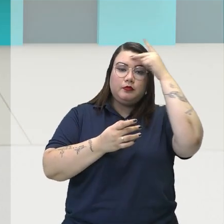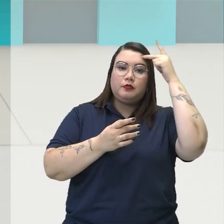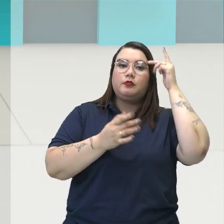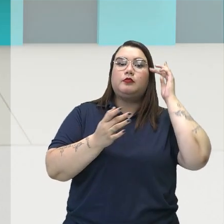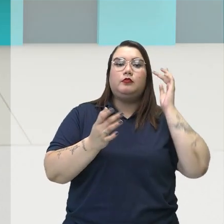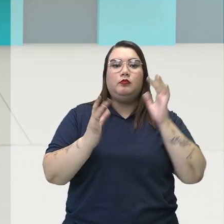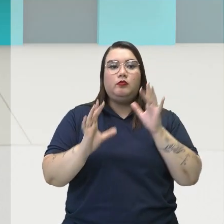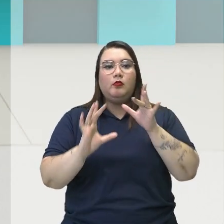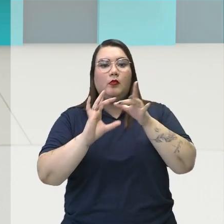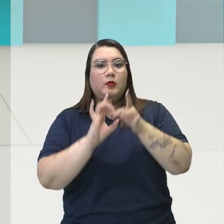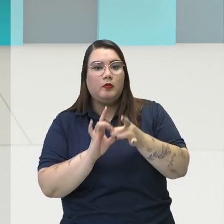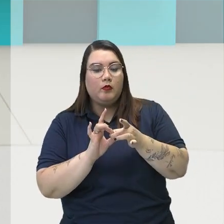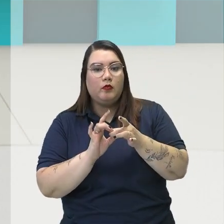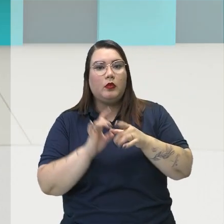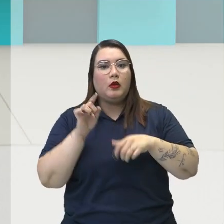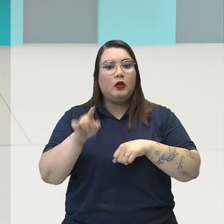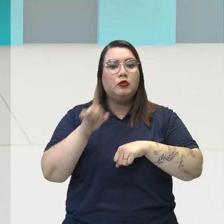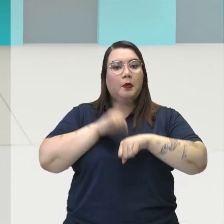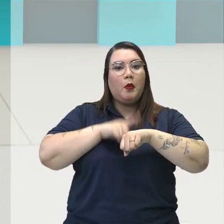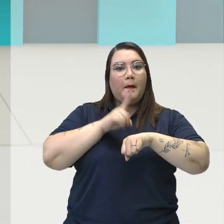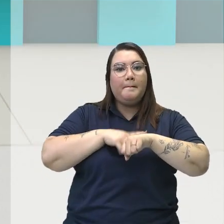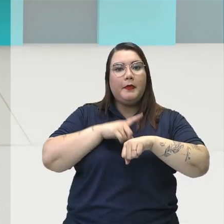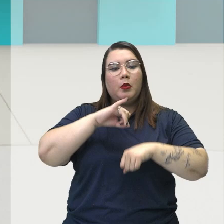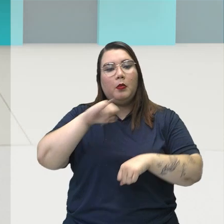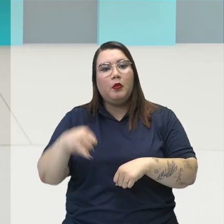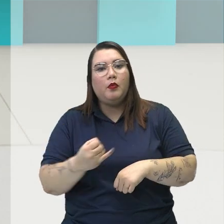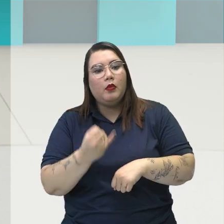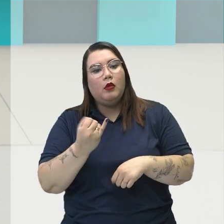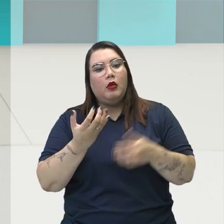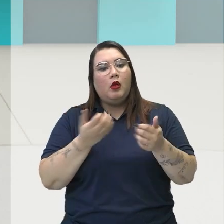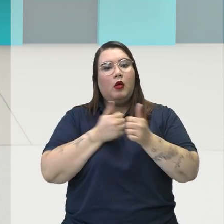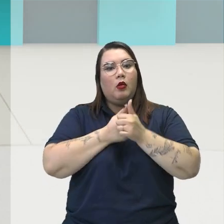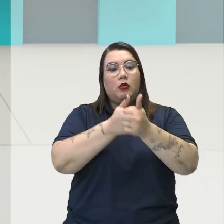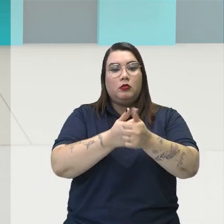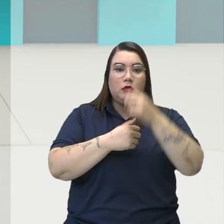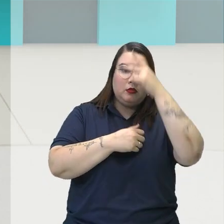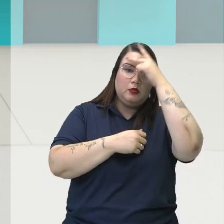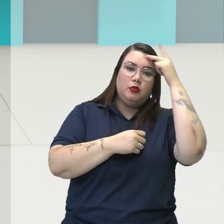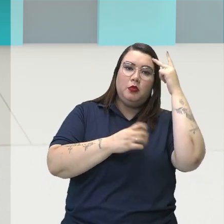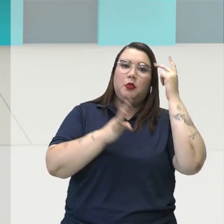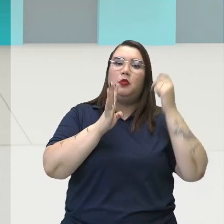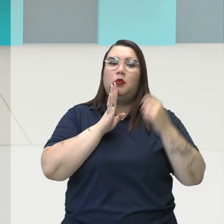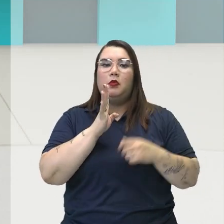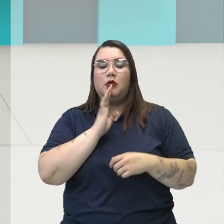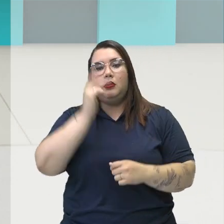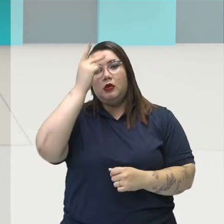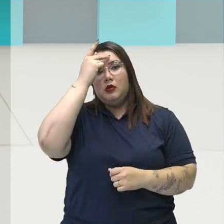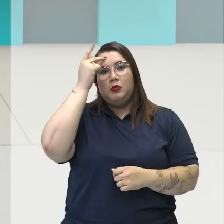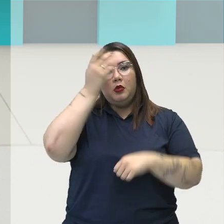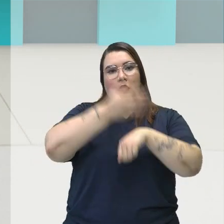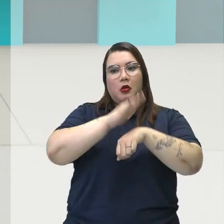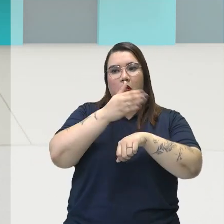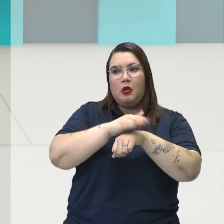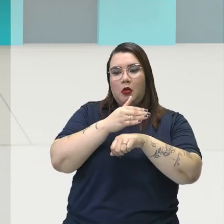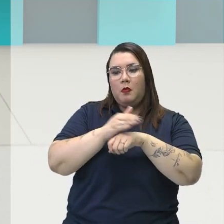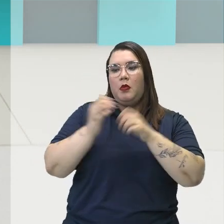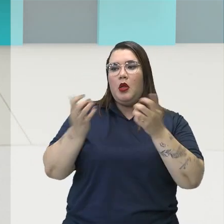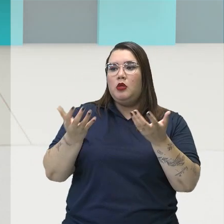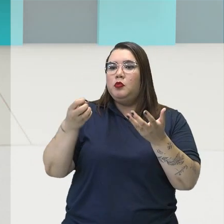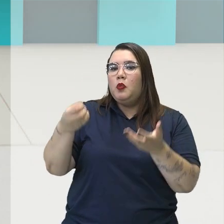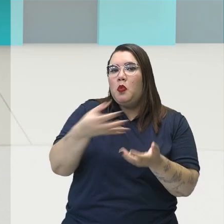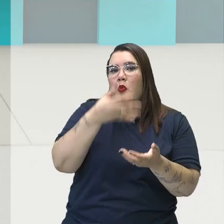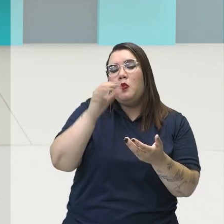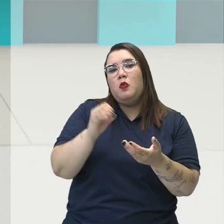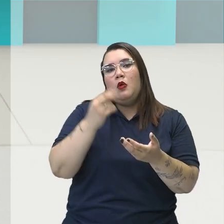pessoas. Então, esses momentos de lazer, normalmente a gente vai acompanhado de alguém ou conhece alguém ali no momento da prática. Então, cria